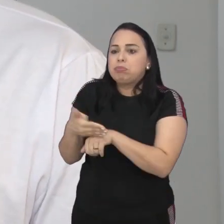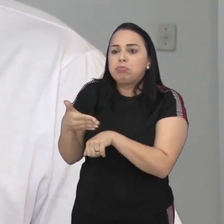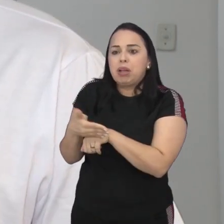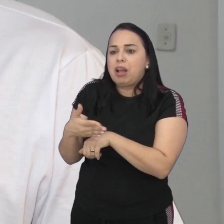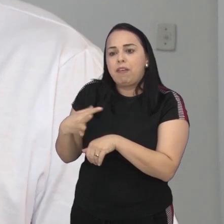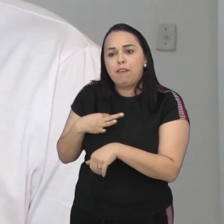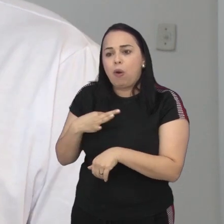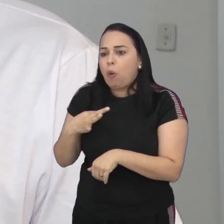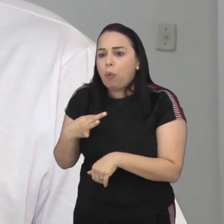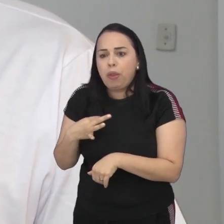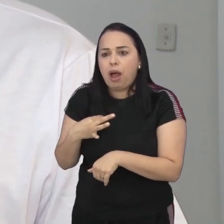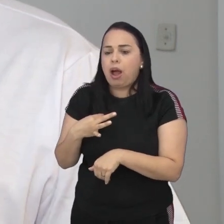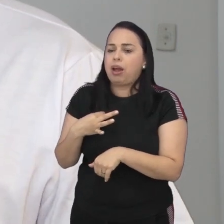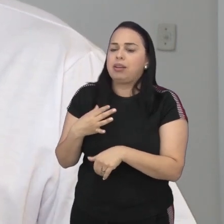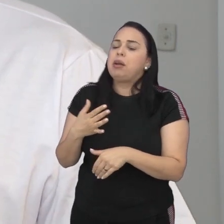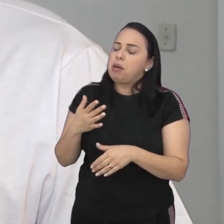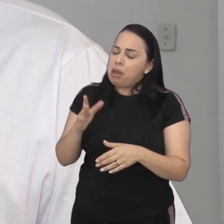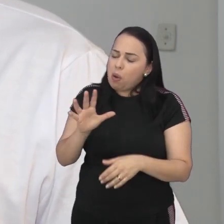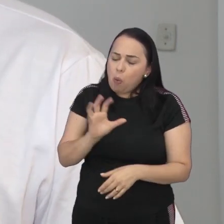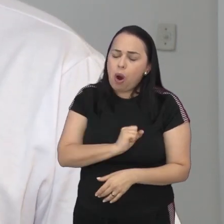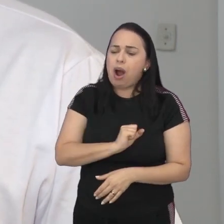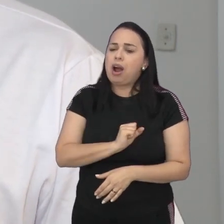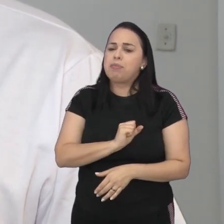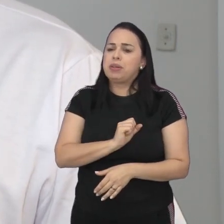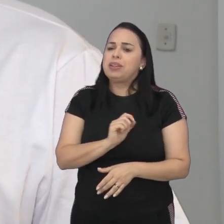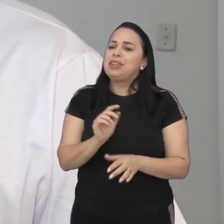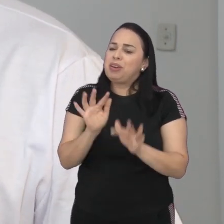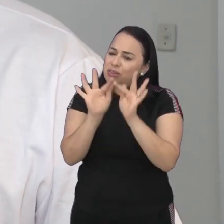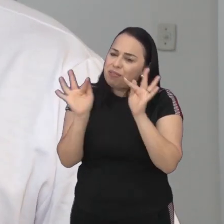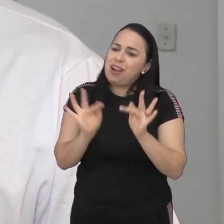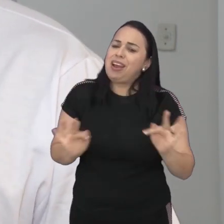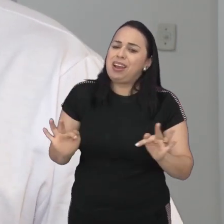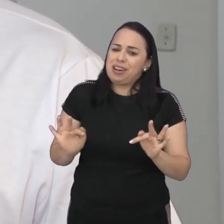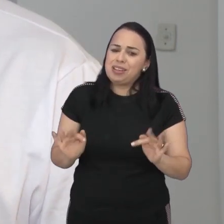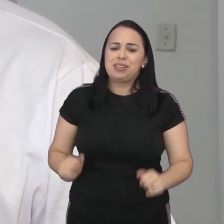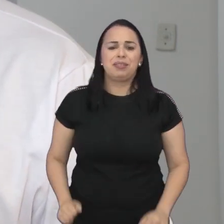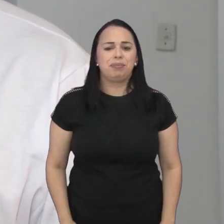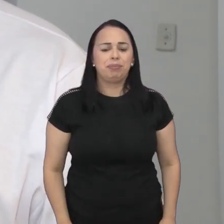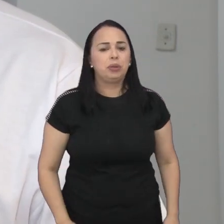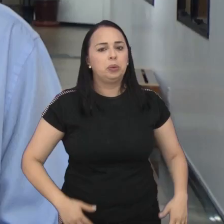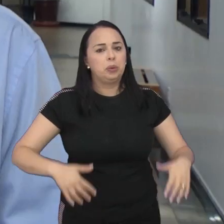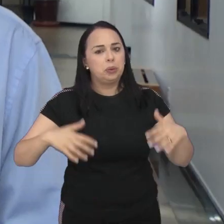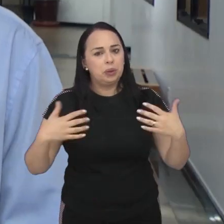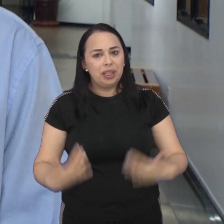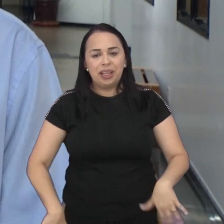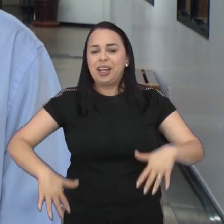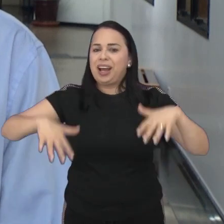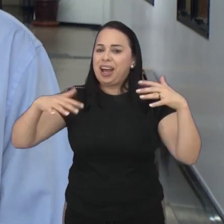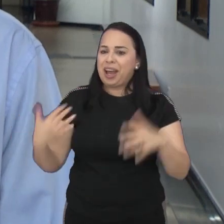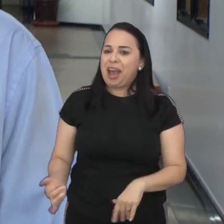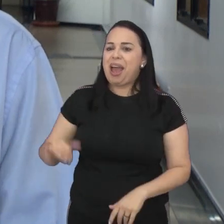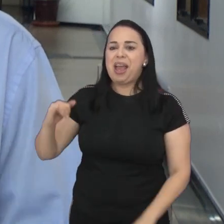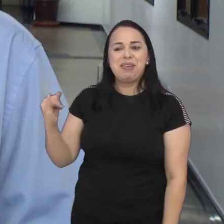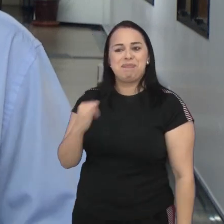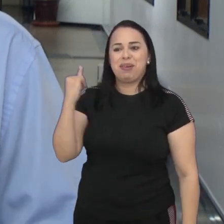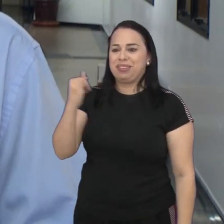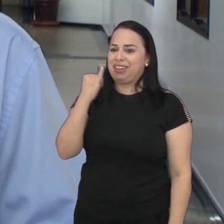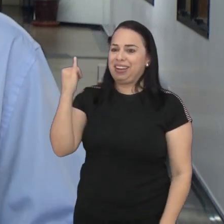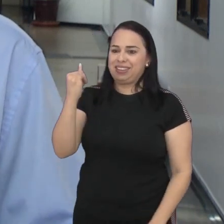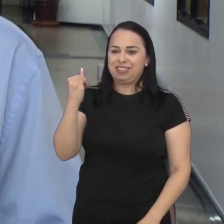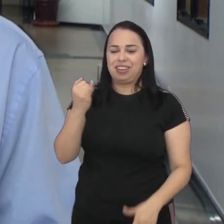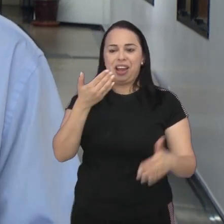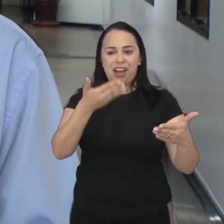voluntário, sem interesse algum, faço realmente por amor, e eu fico feliz com esse reconhecimento. Muito importante a